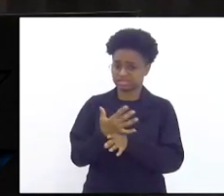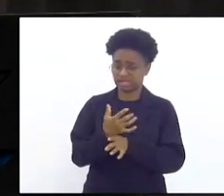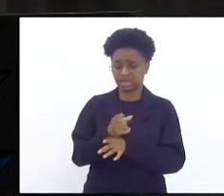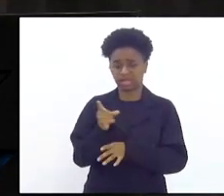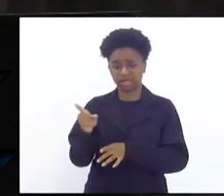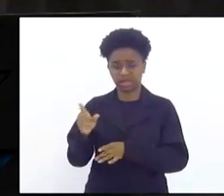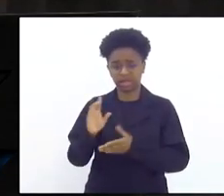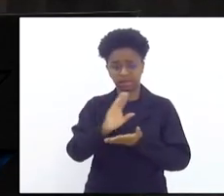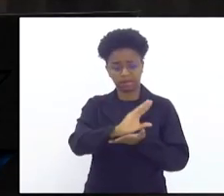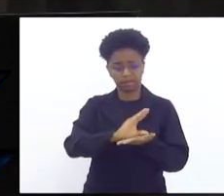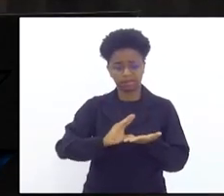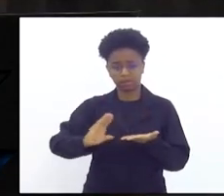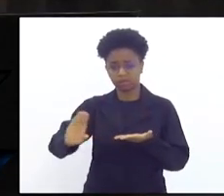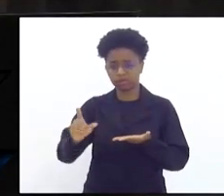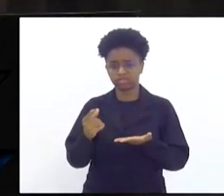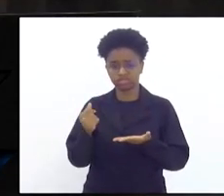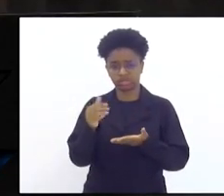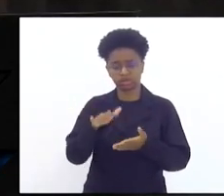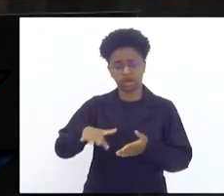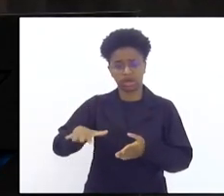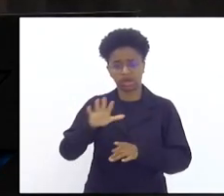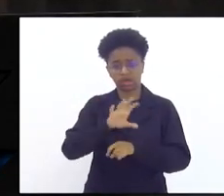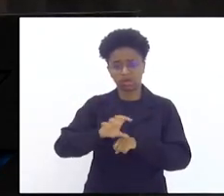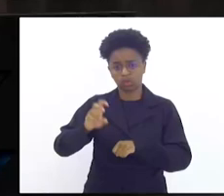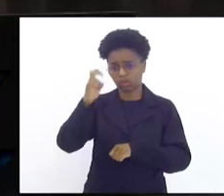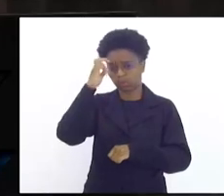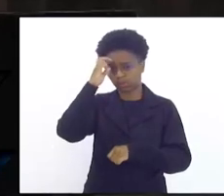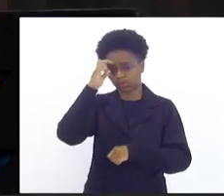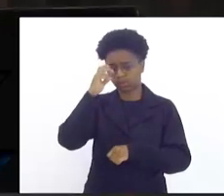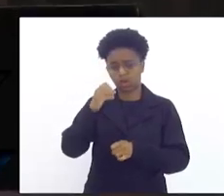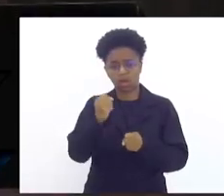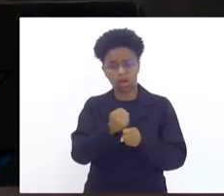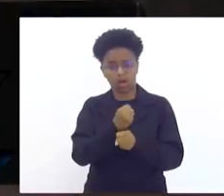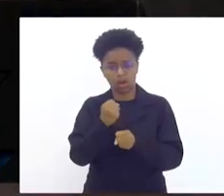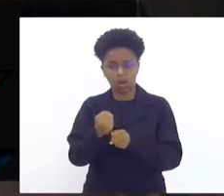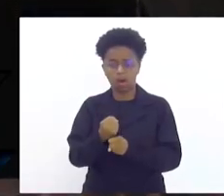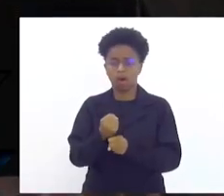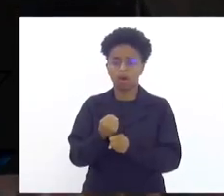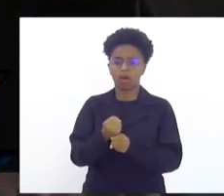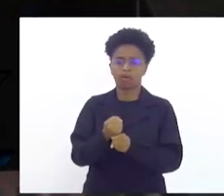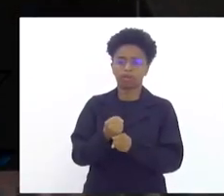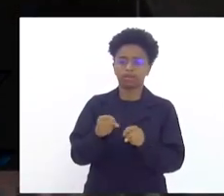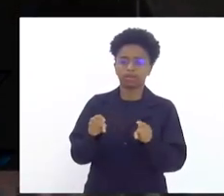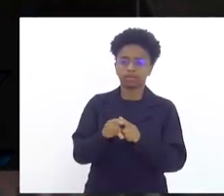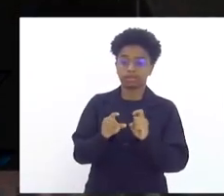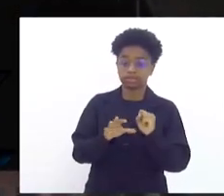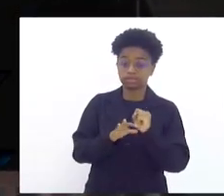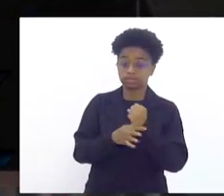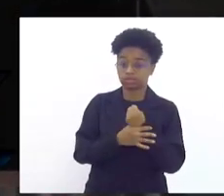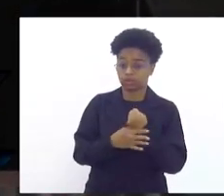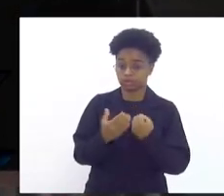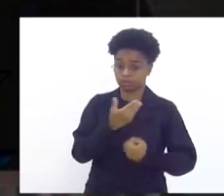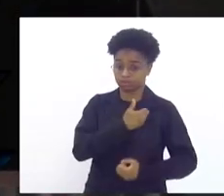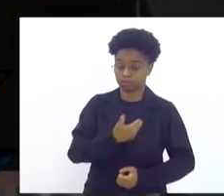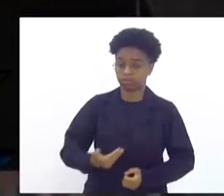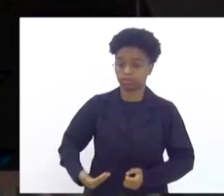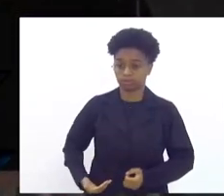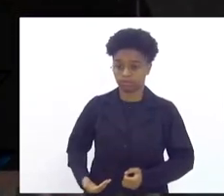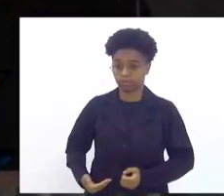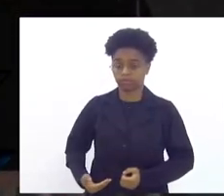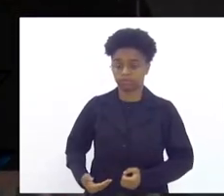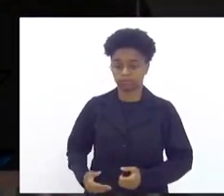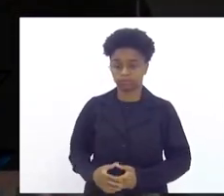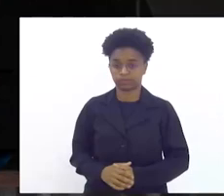dinheiro da cultura desviou dinheiro de obra desviou dinheiro da Segurança Pública Deputado